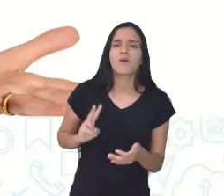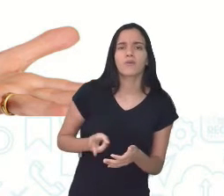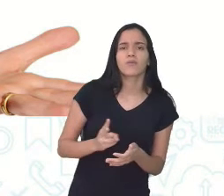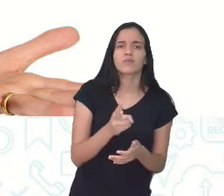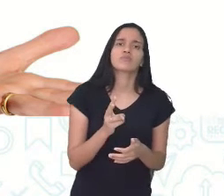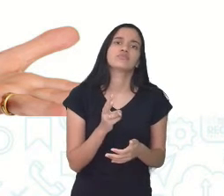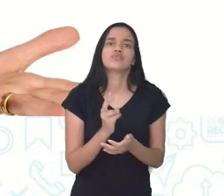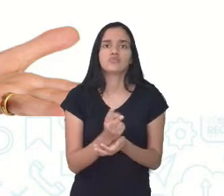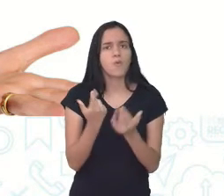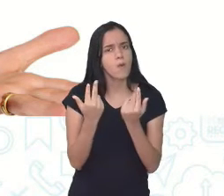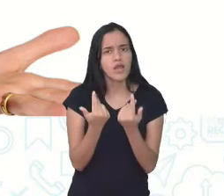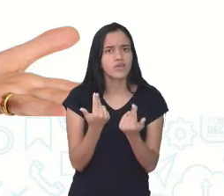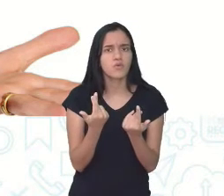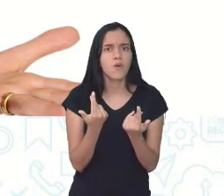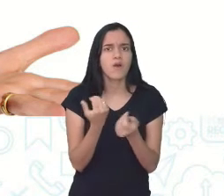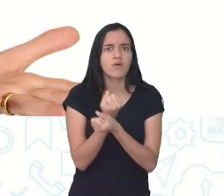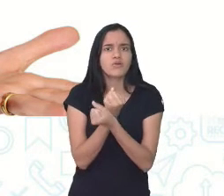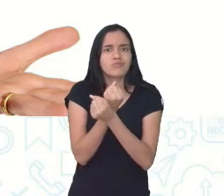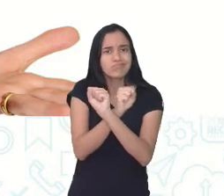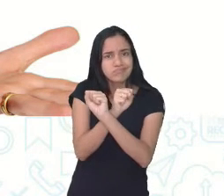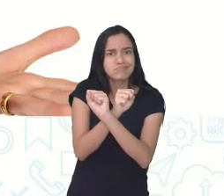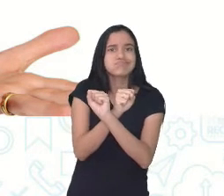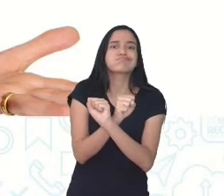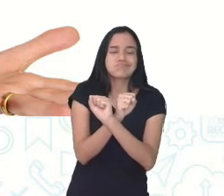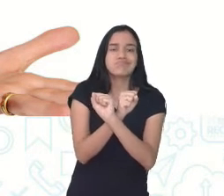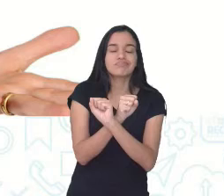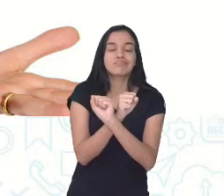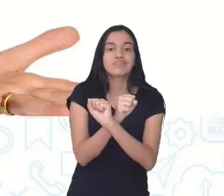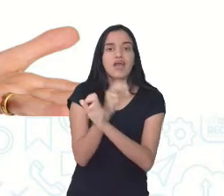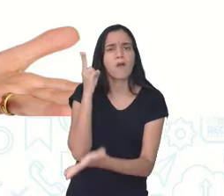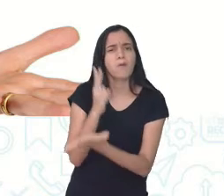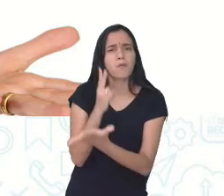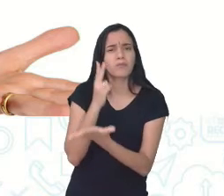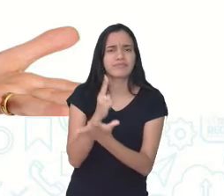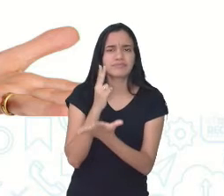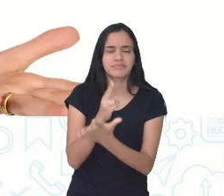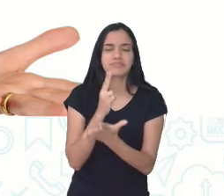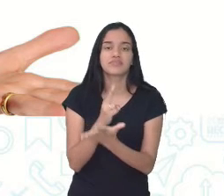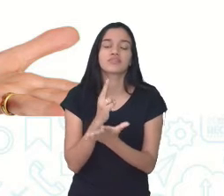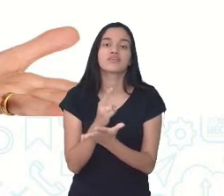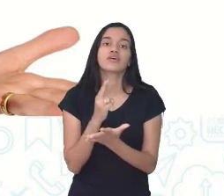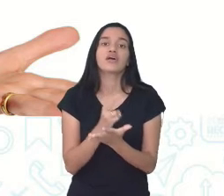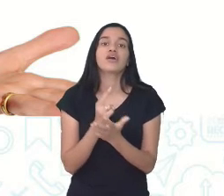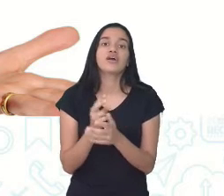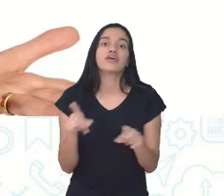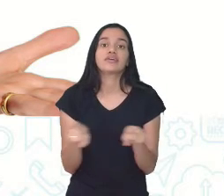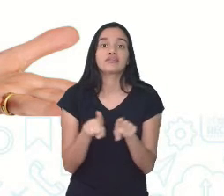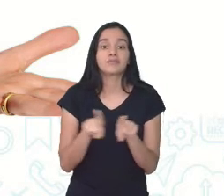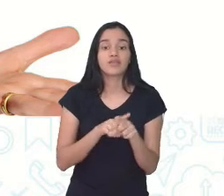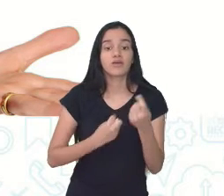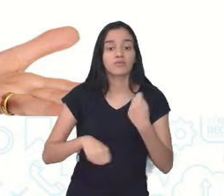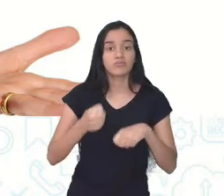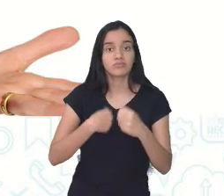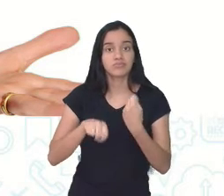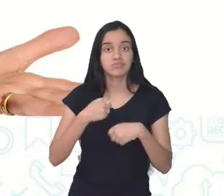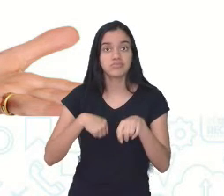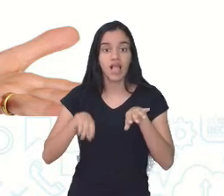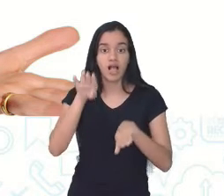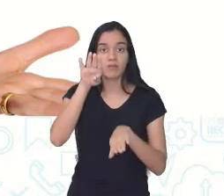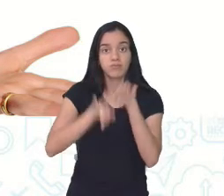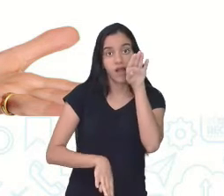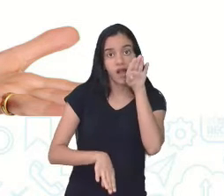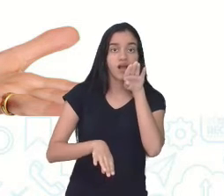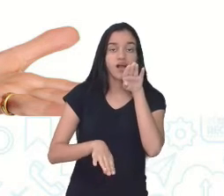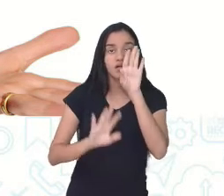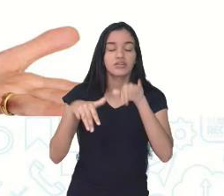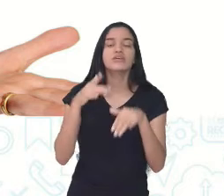continuou a mesma, a escravidão manteve, né? E a distribuição de renda continuou desigual. A gente sabe